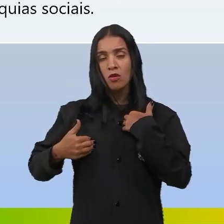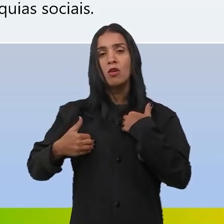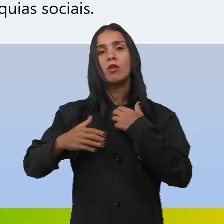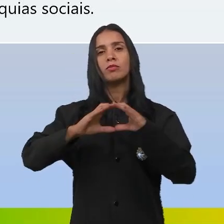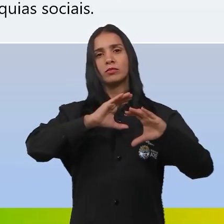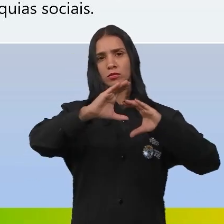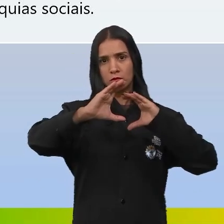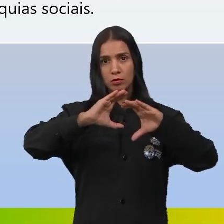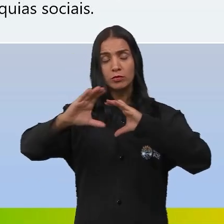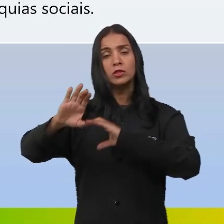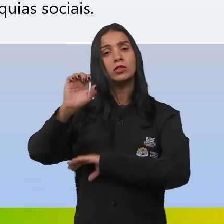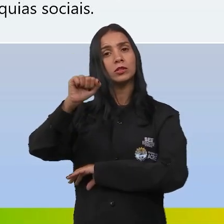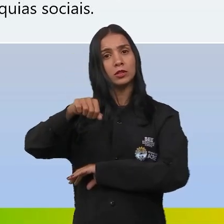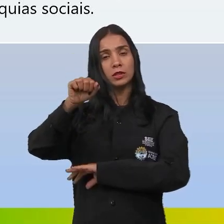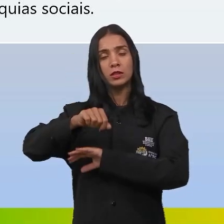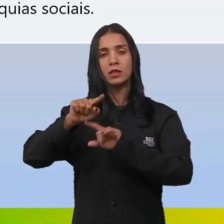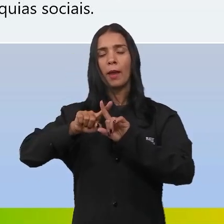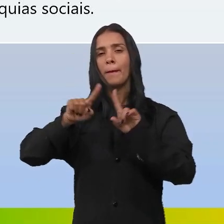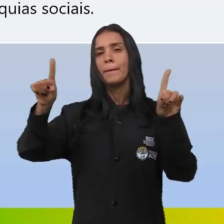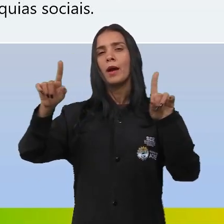nas encenações,